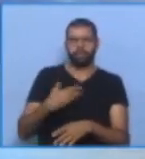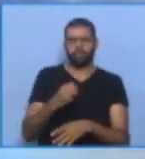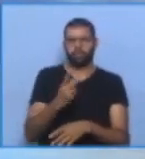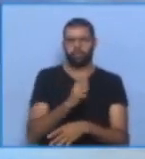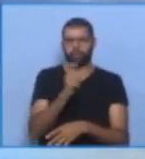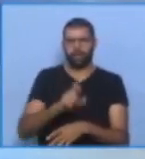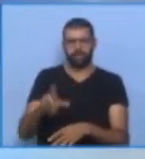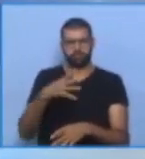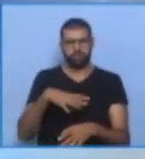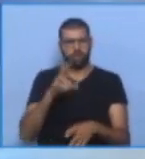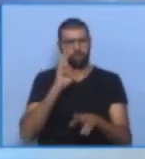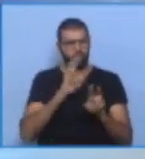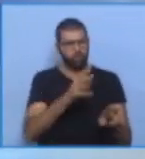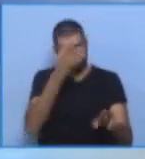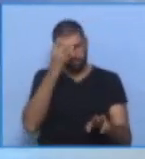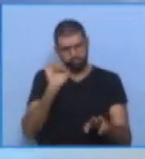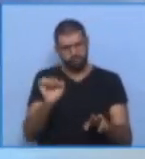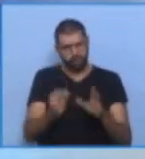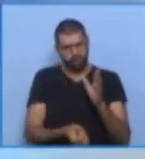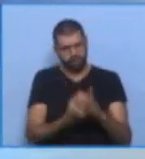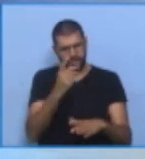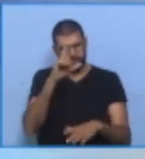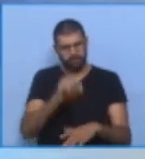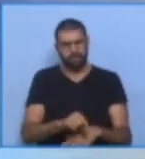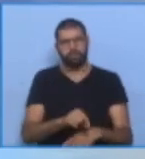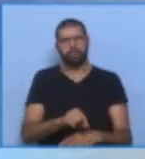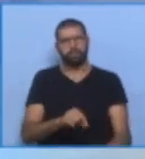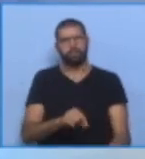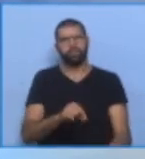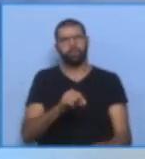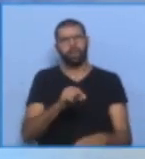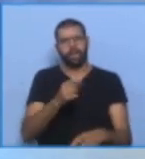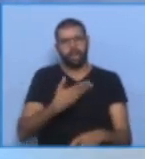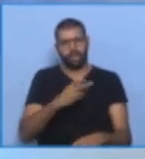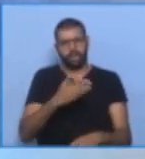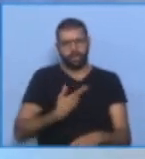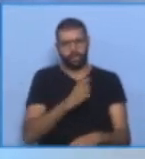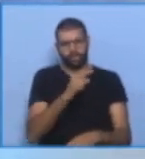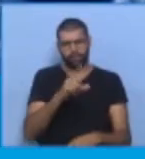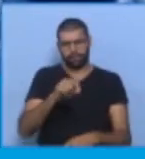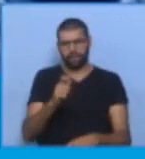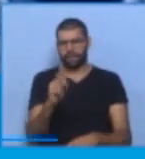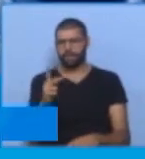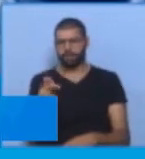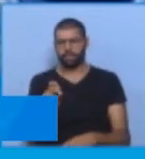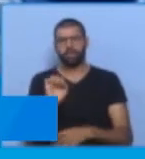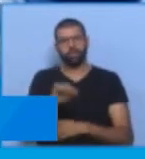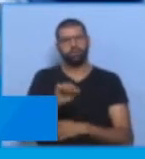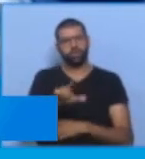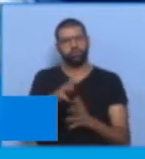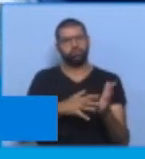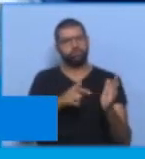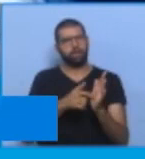estes relatos da criação do Adão e da Eva. Sim, este é um texto